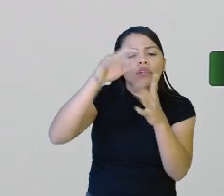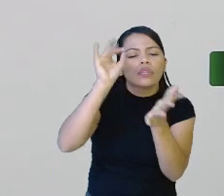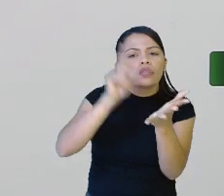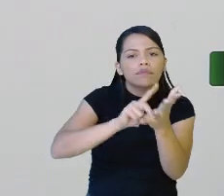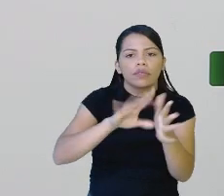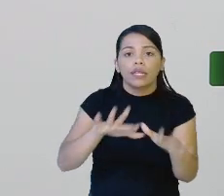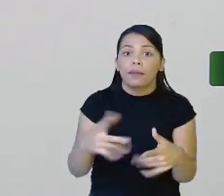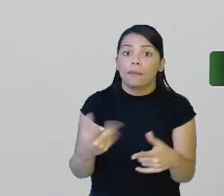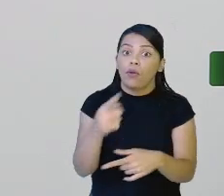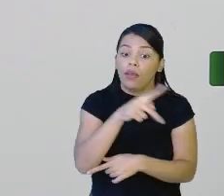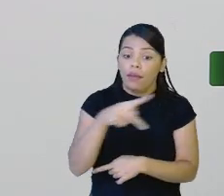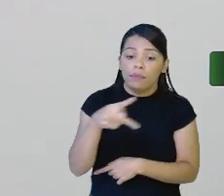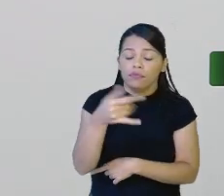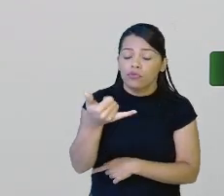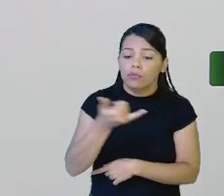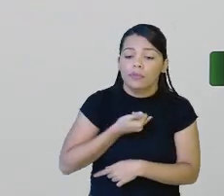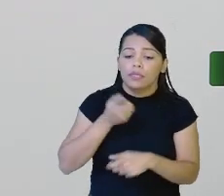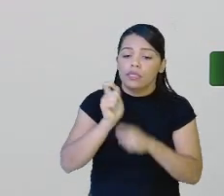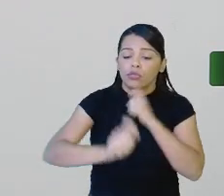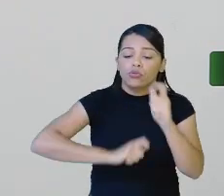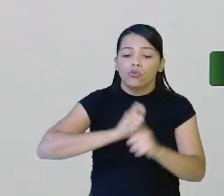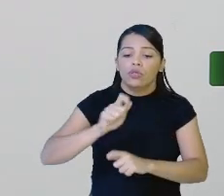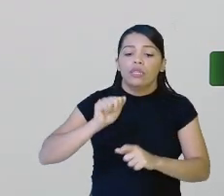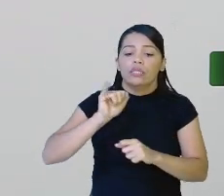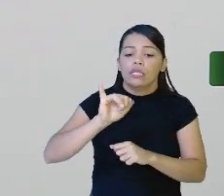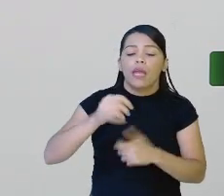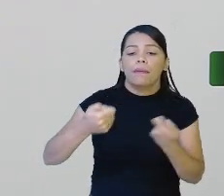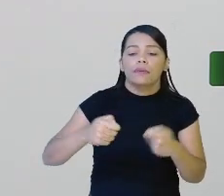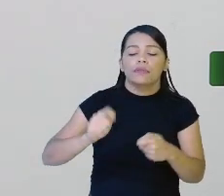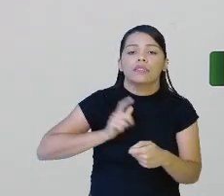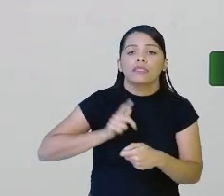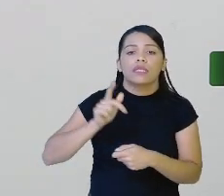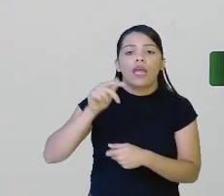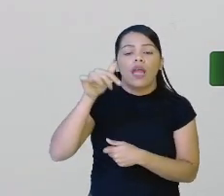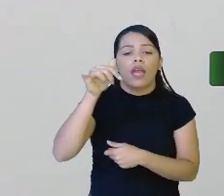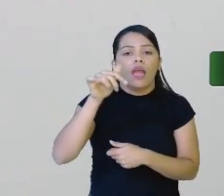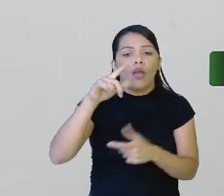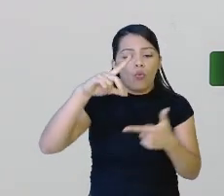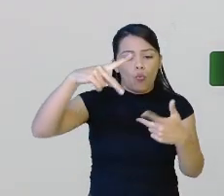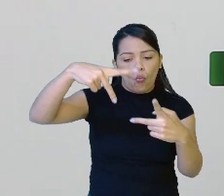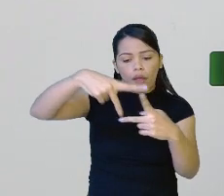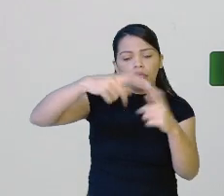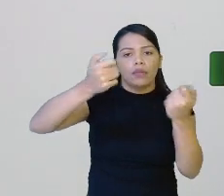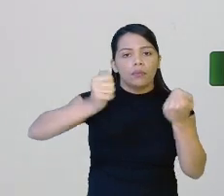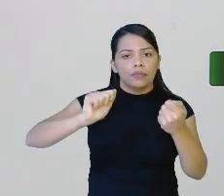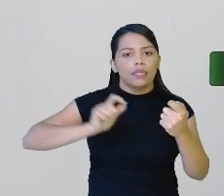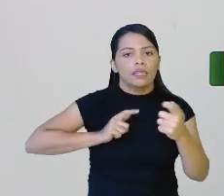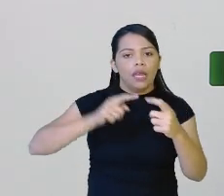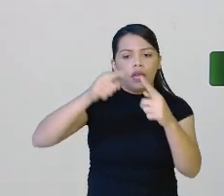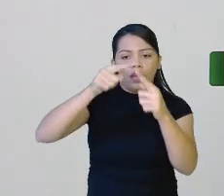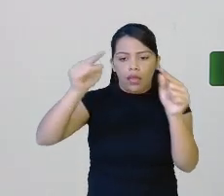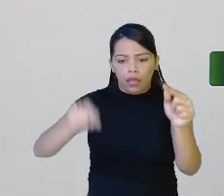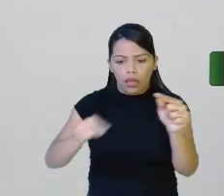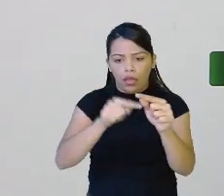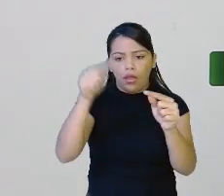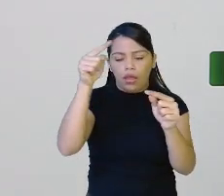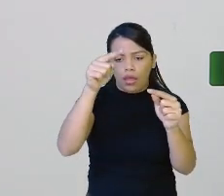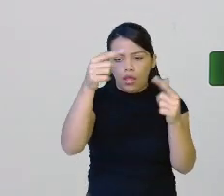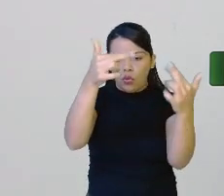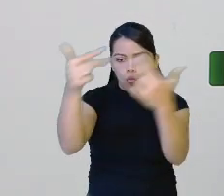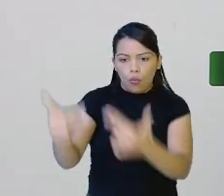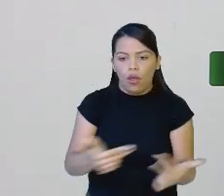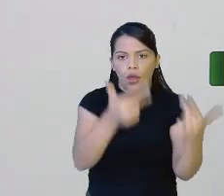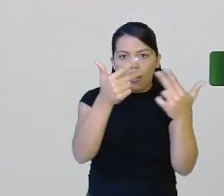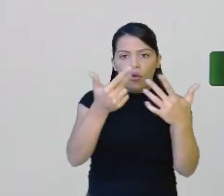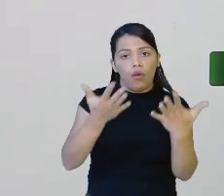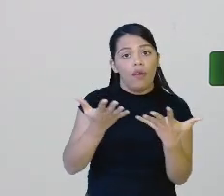quadrado precisa ter os lados iguais. Será que essa figura é um quadrado? Vamos ver. A gente encontrou 6 aqui,